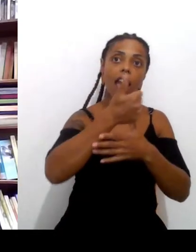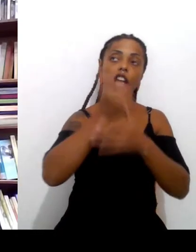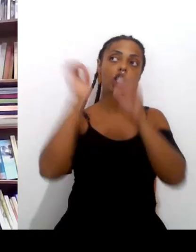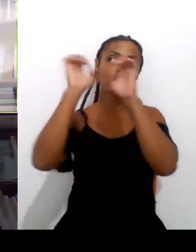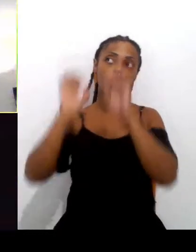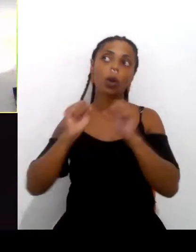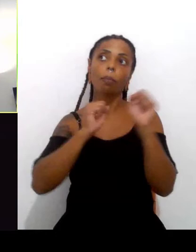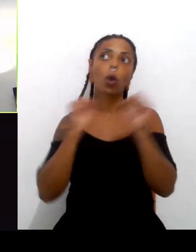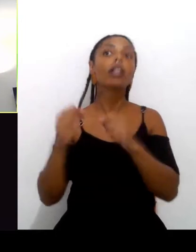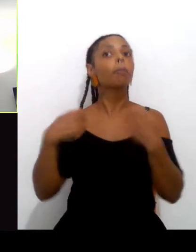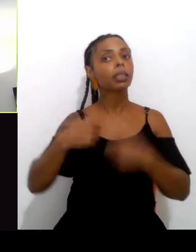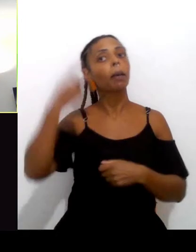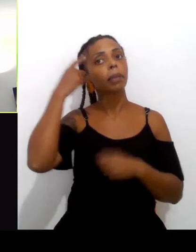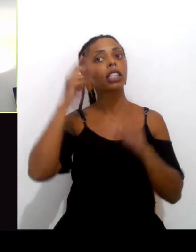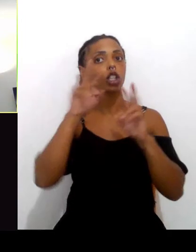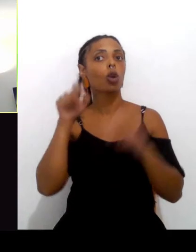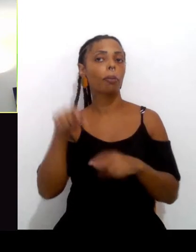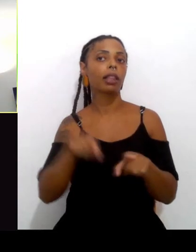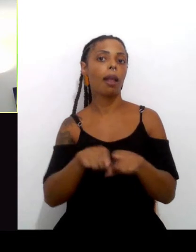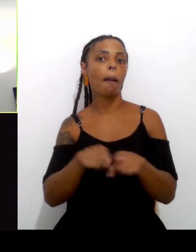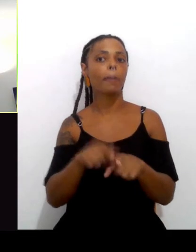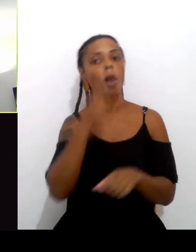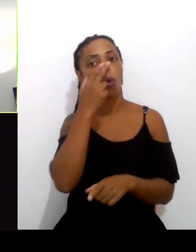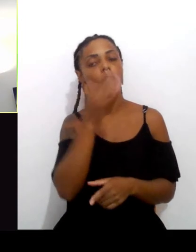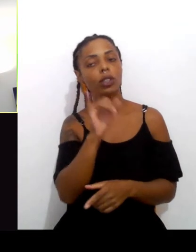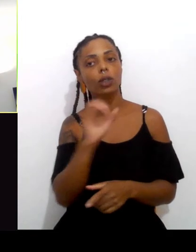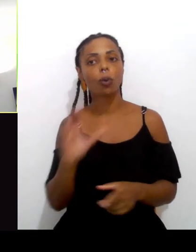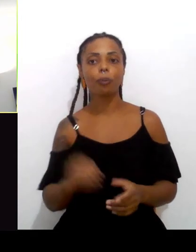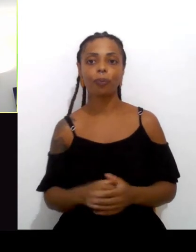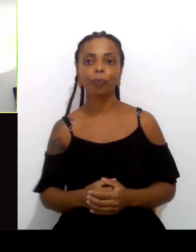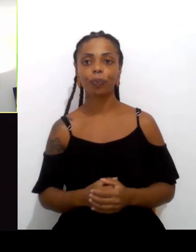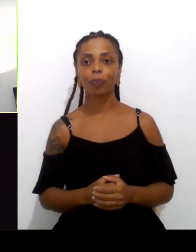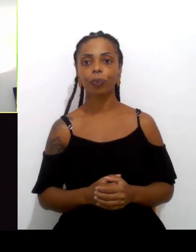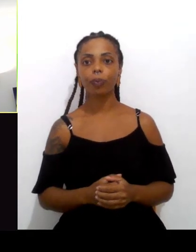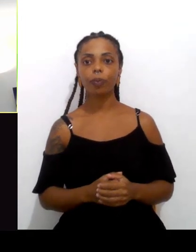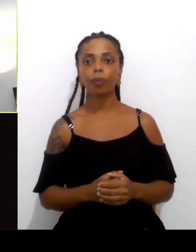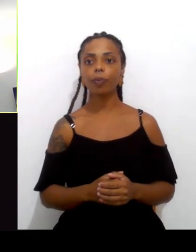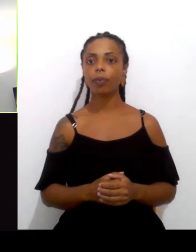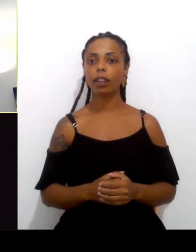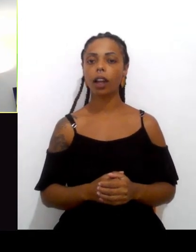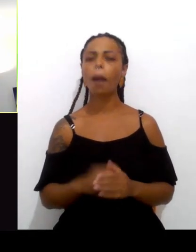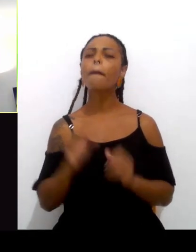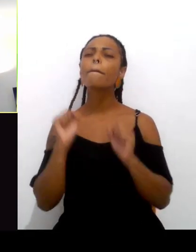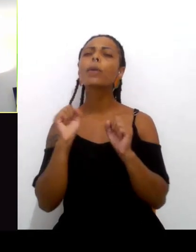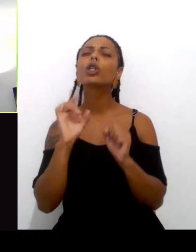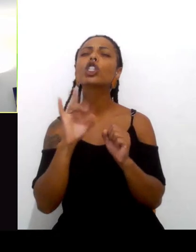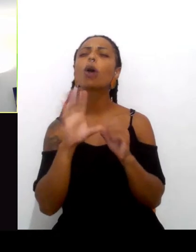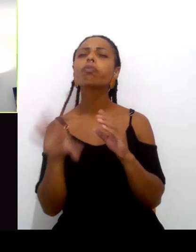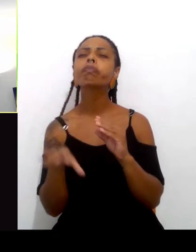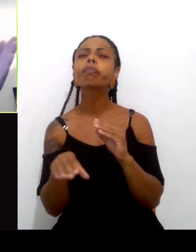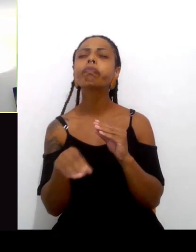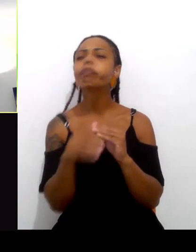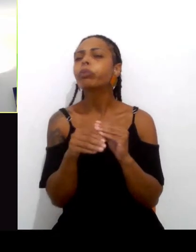conta eu acho que é isso posso só adicionar um comentário rápido